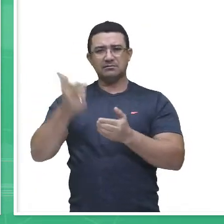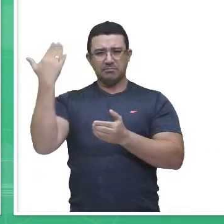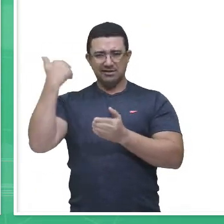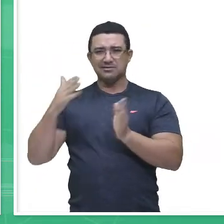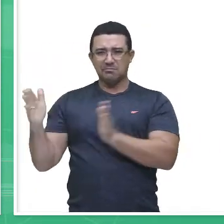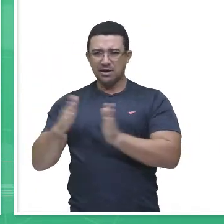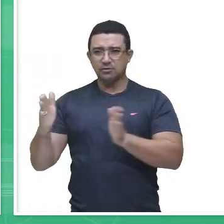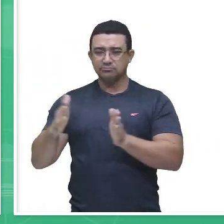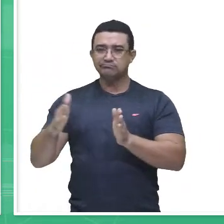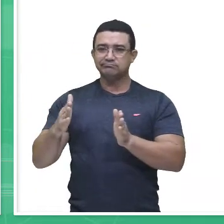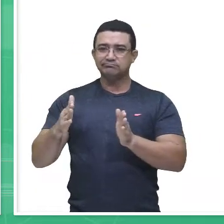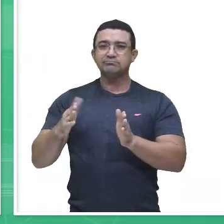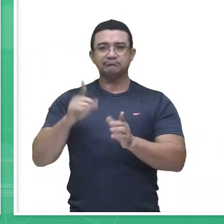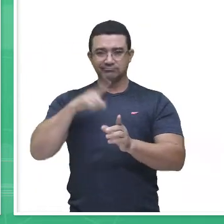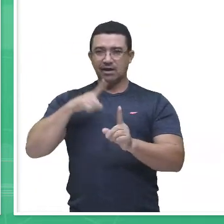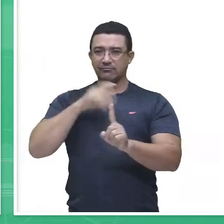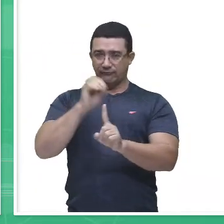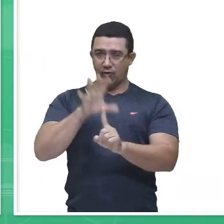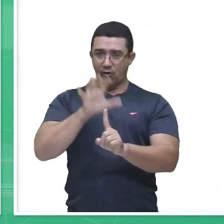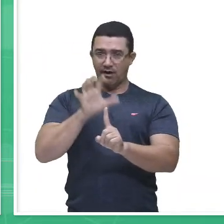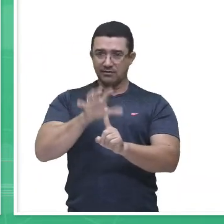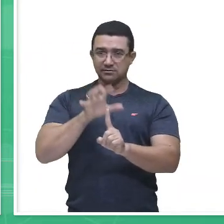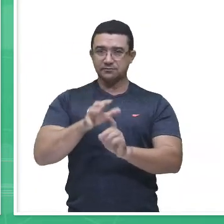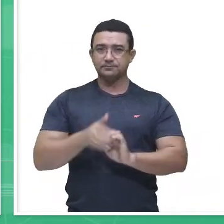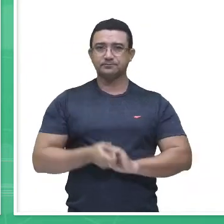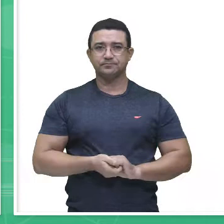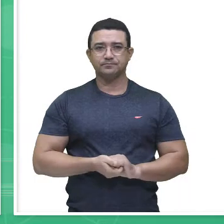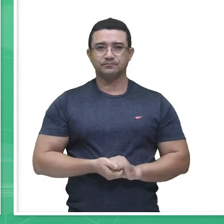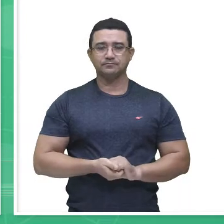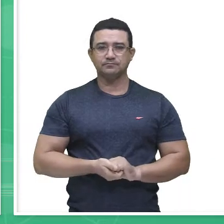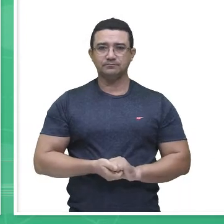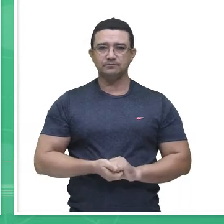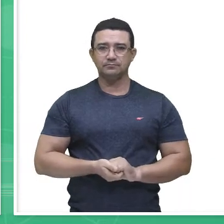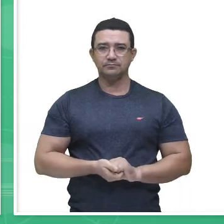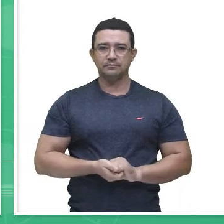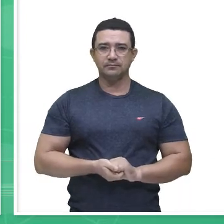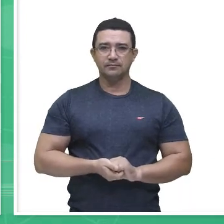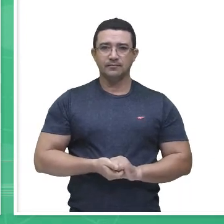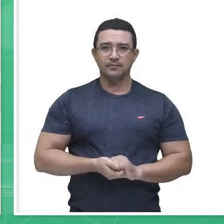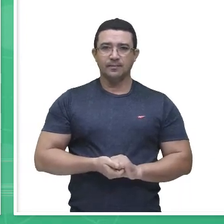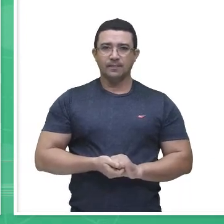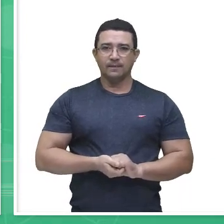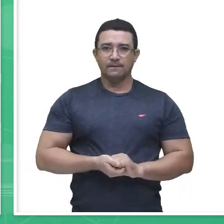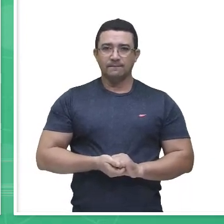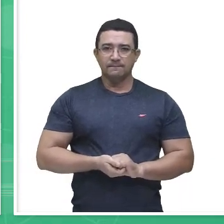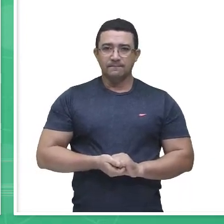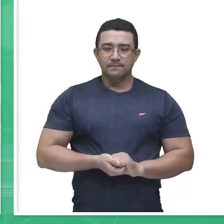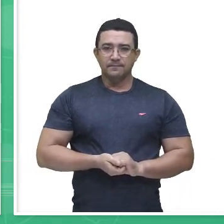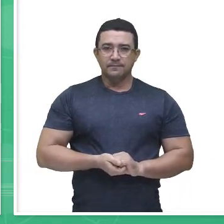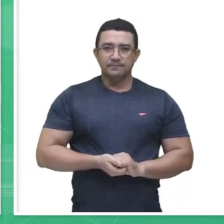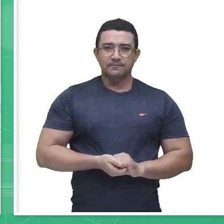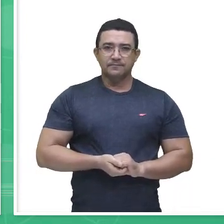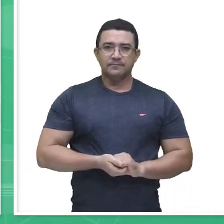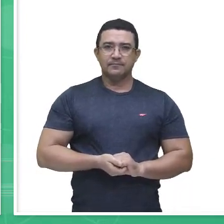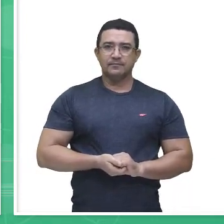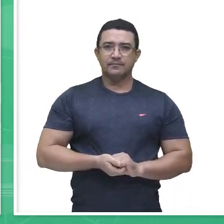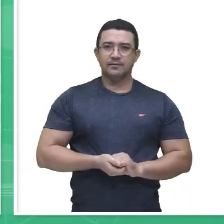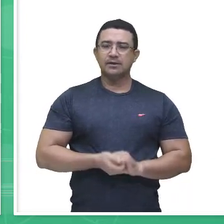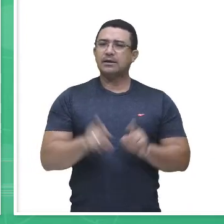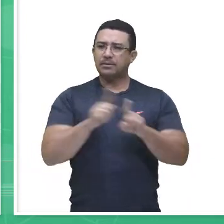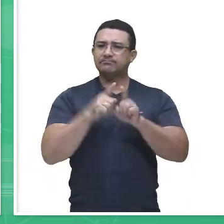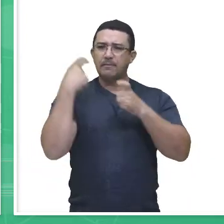histórico, certo? Voltando aqui, olha só, vamos ter o surto nacionalista gerado pela independência do Brasil e